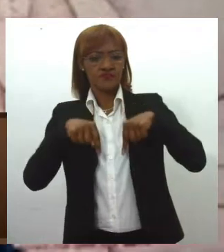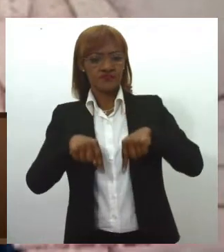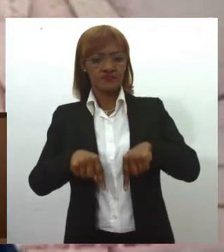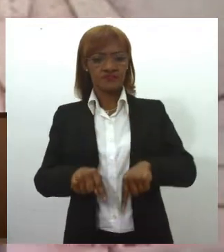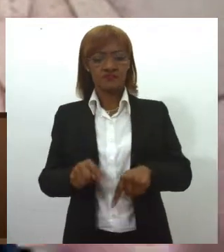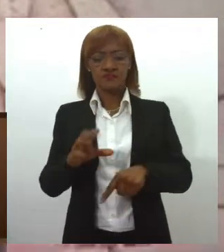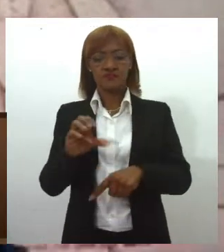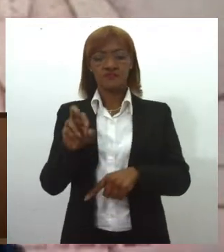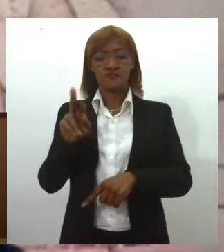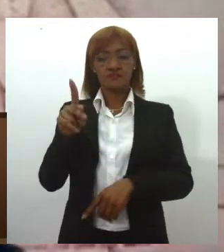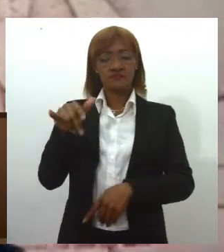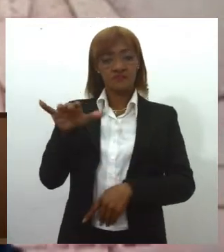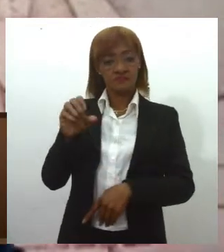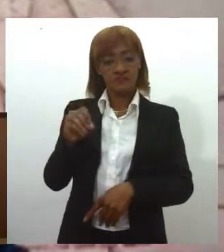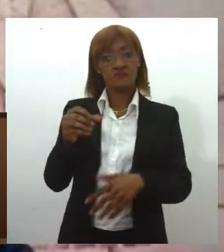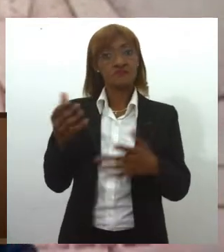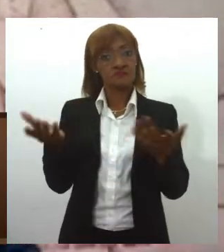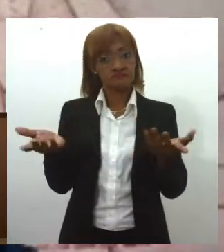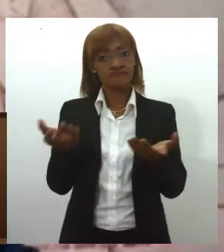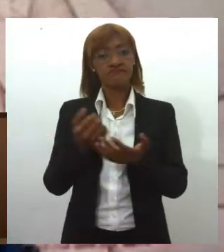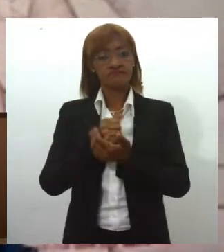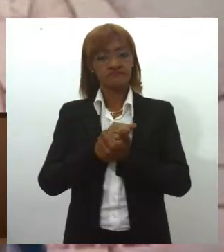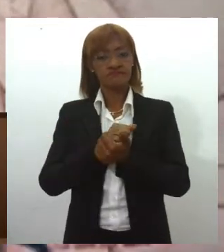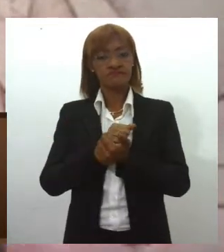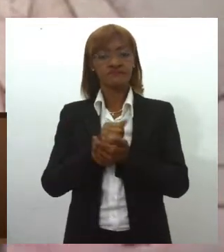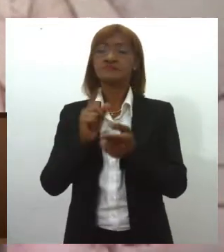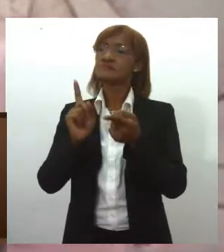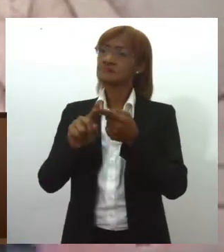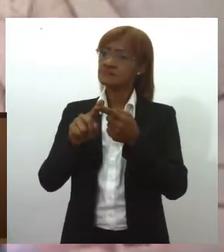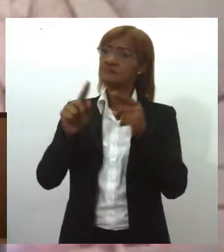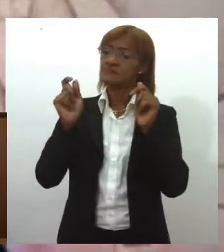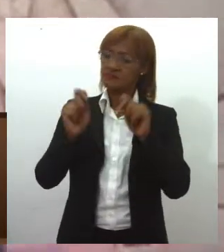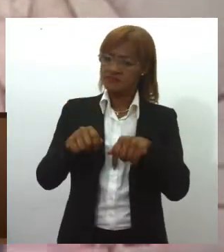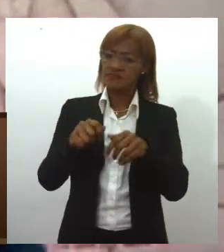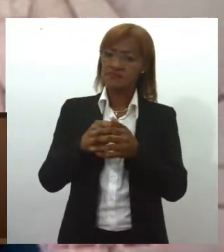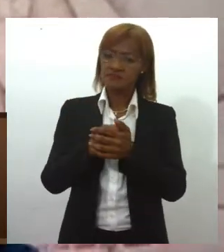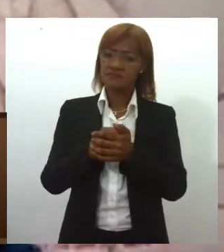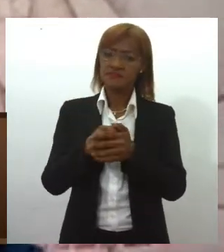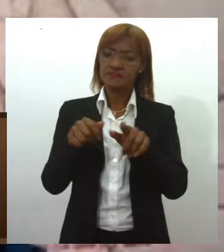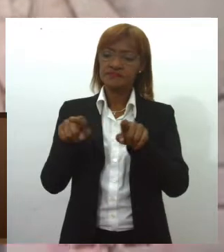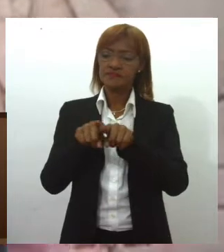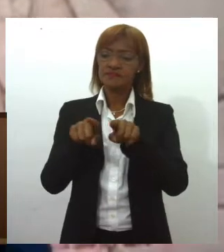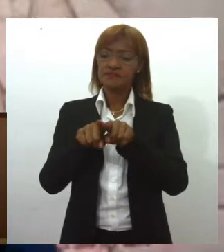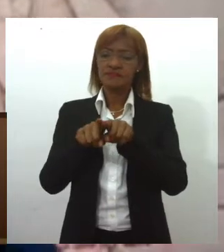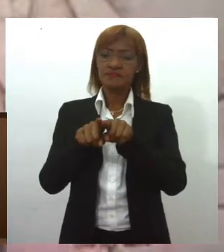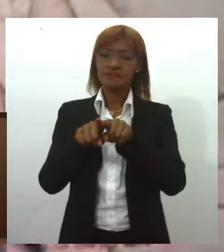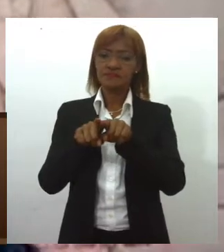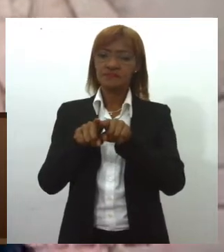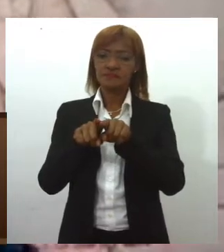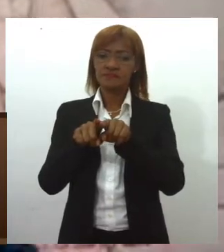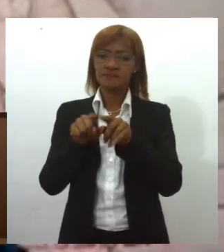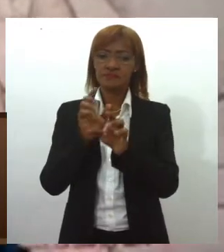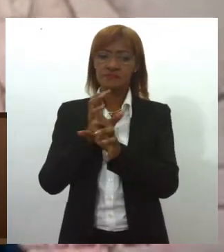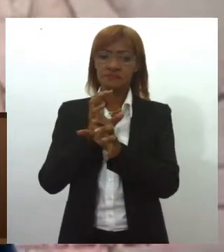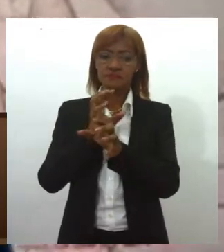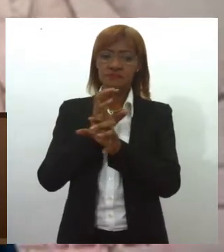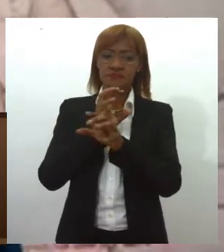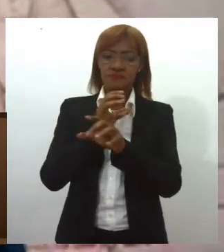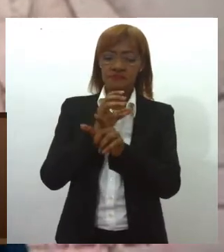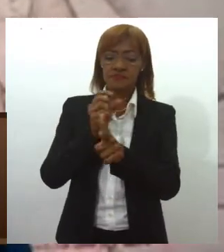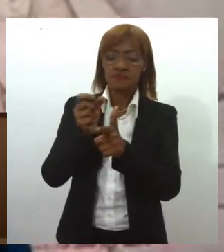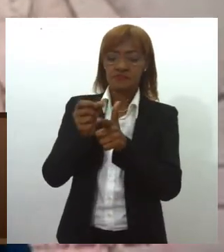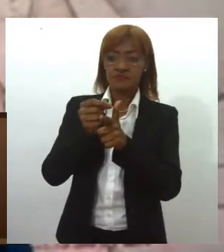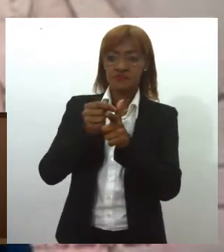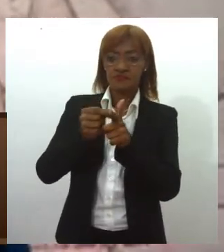cura nesse momento, mas pode ser avançada também quando ela vai para os gânglios ao redor da